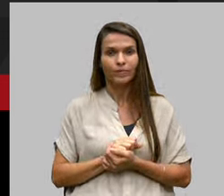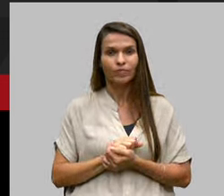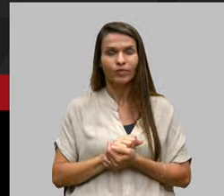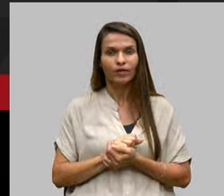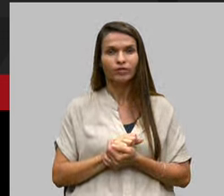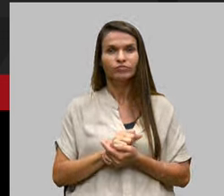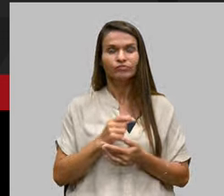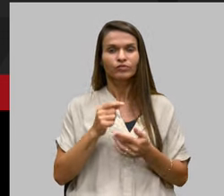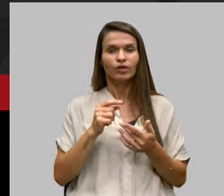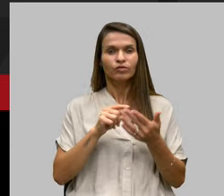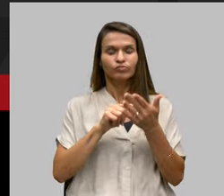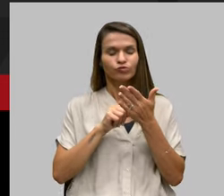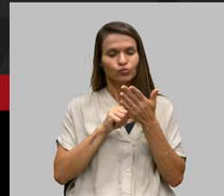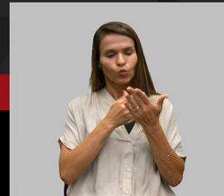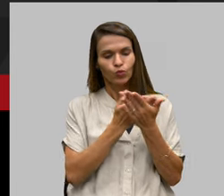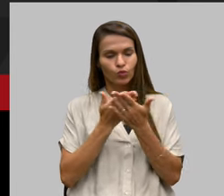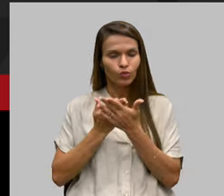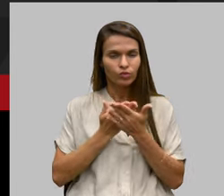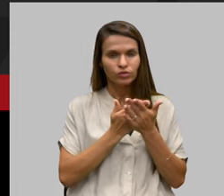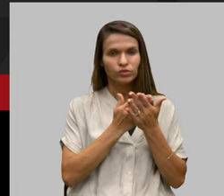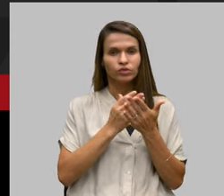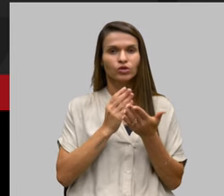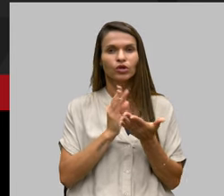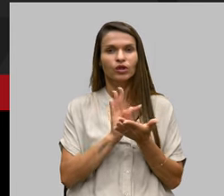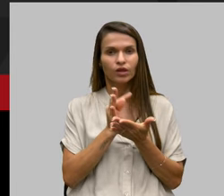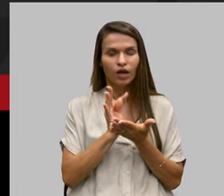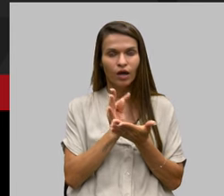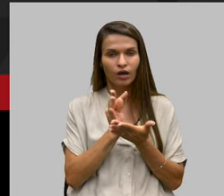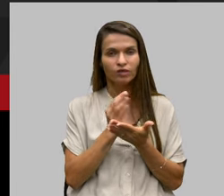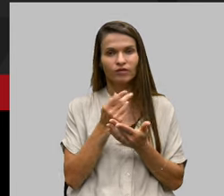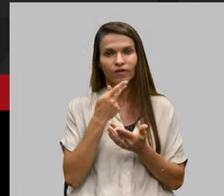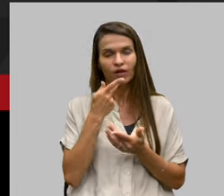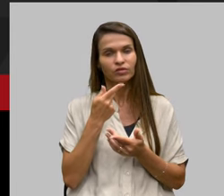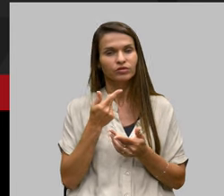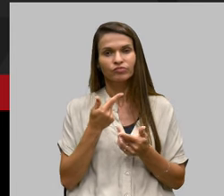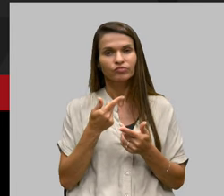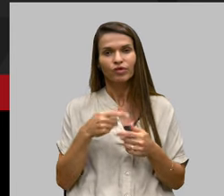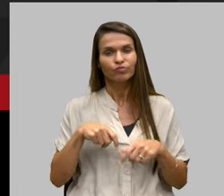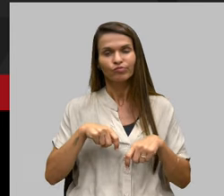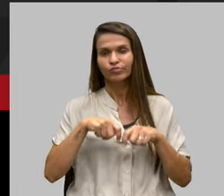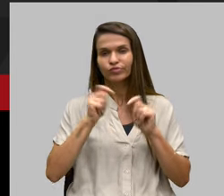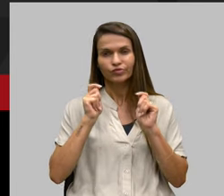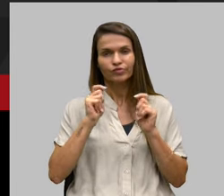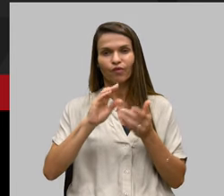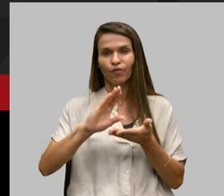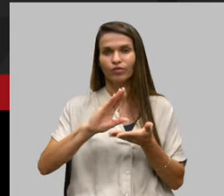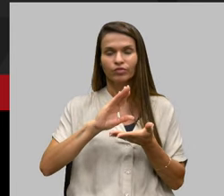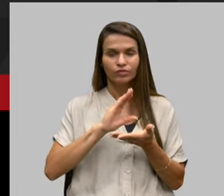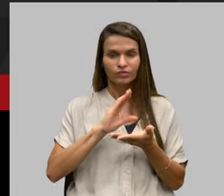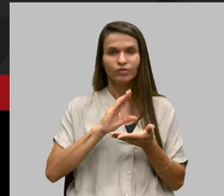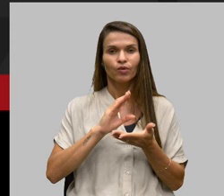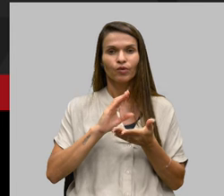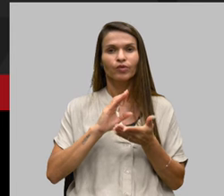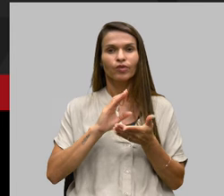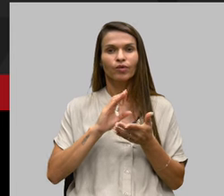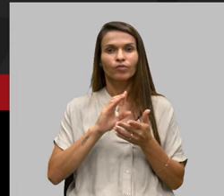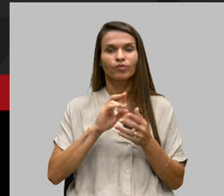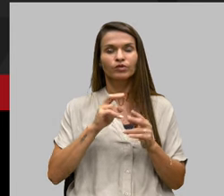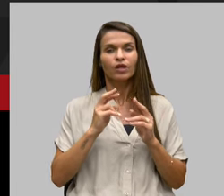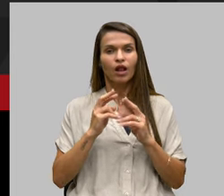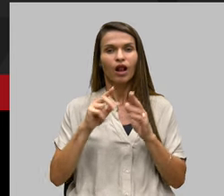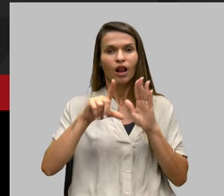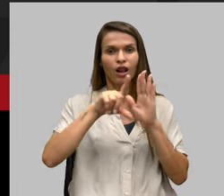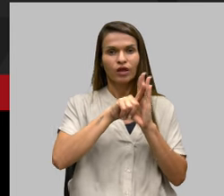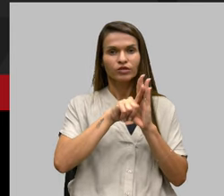apresentou alguns estudos técnicos dizendo que eh não havia capacidade orçamentária especialmente em função da da lei de responsabilidade